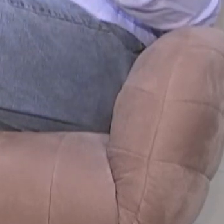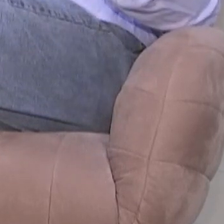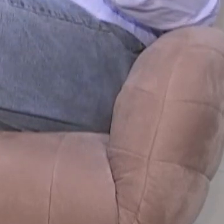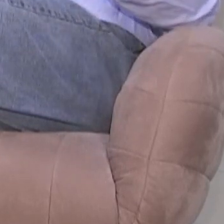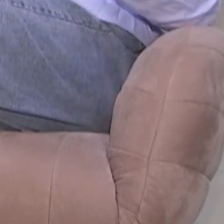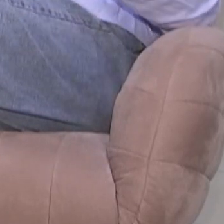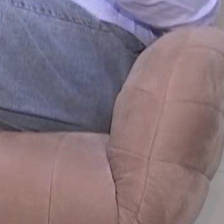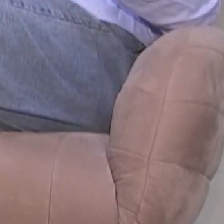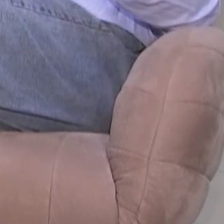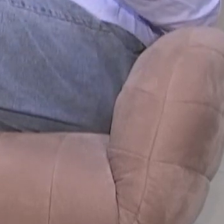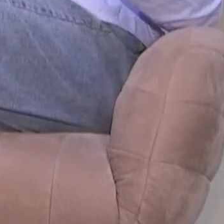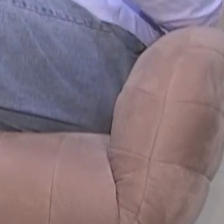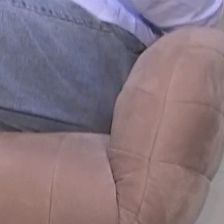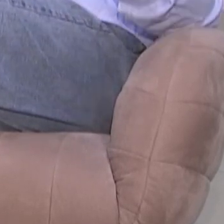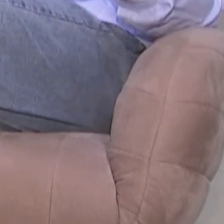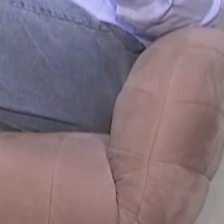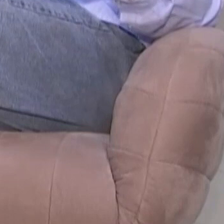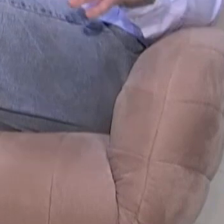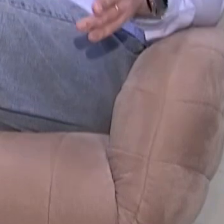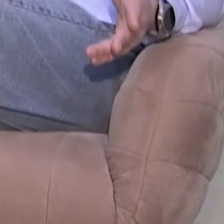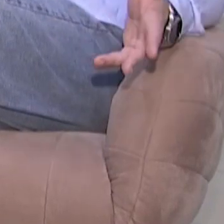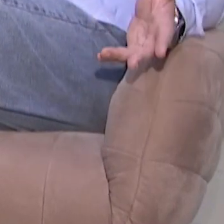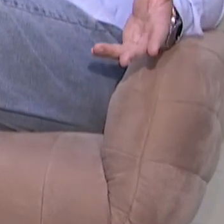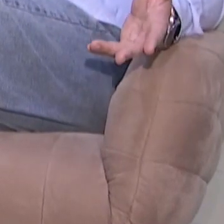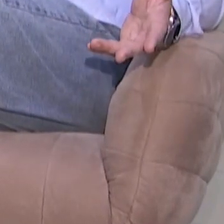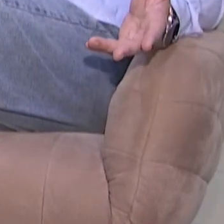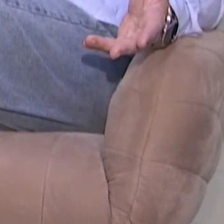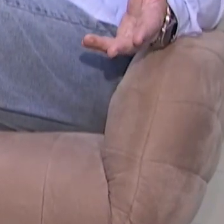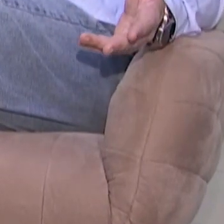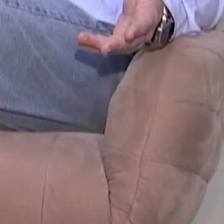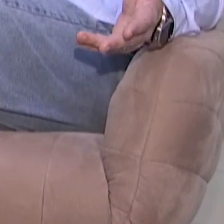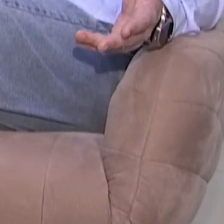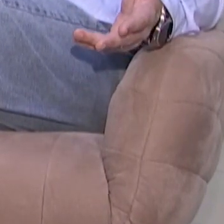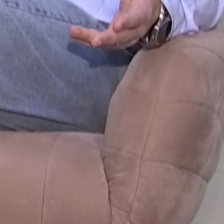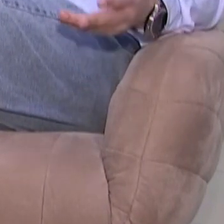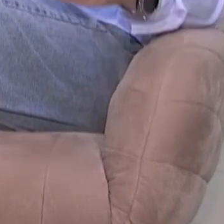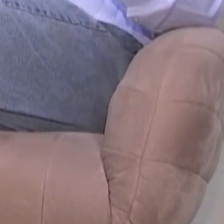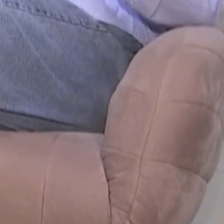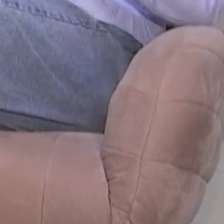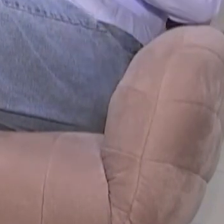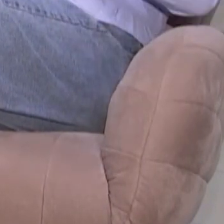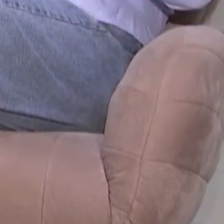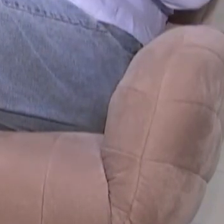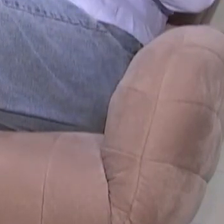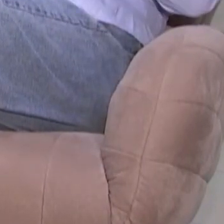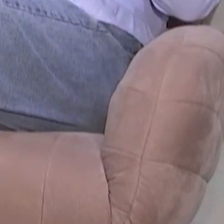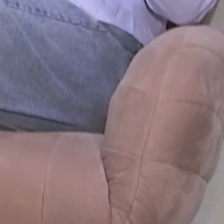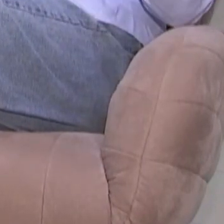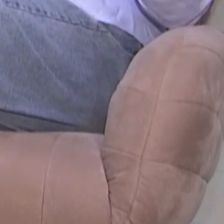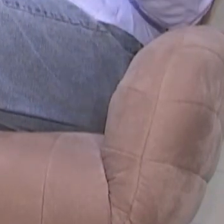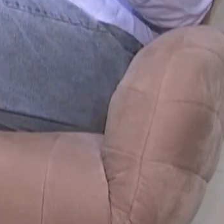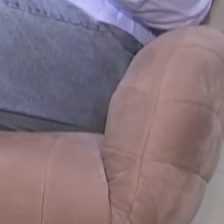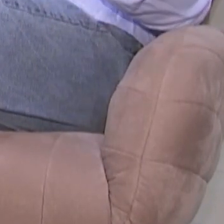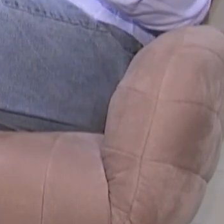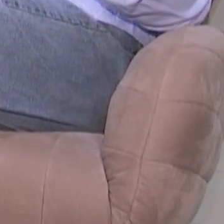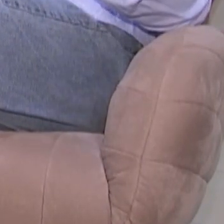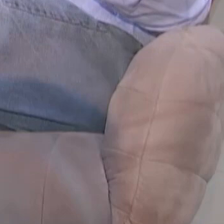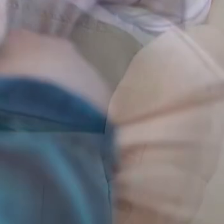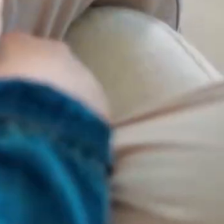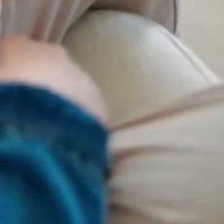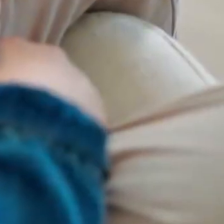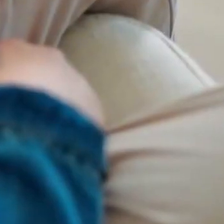uma facilidade. No entanto, é preciso tomar cuidado, porque assim, eu estou abrindo a minha